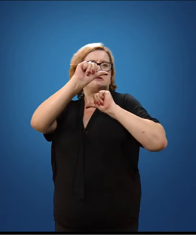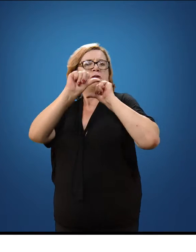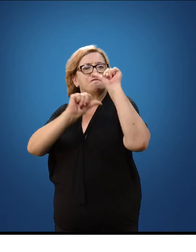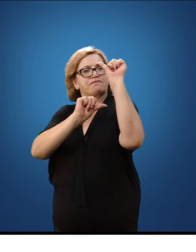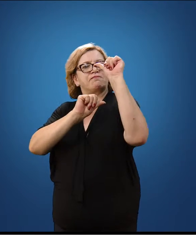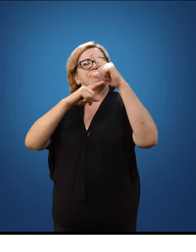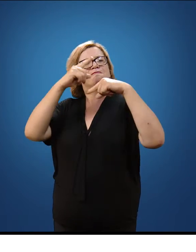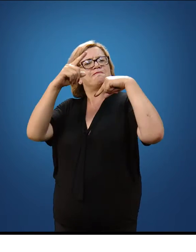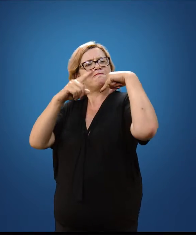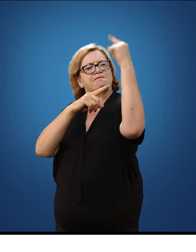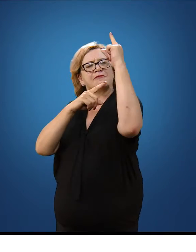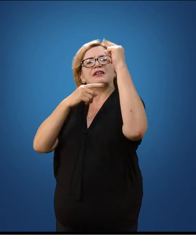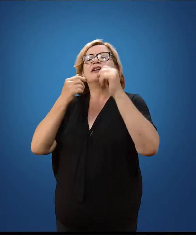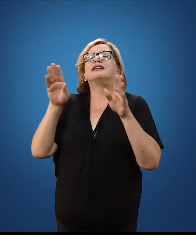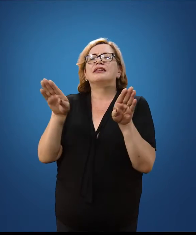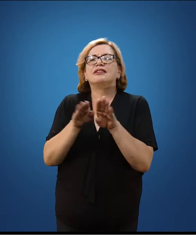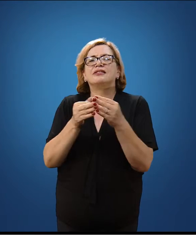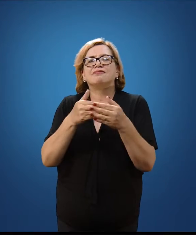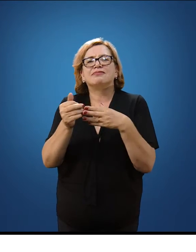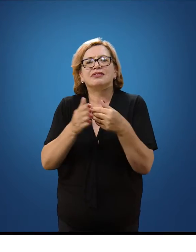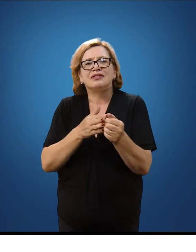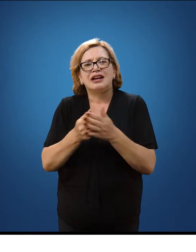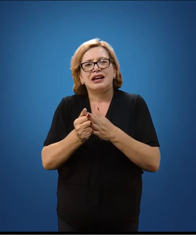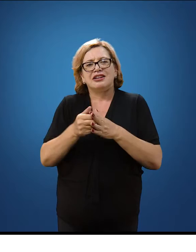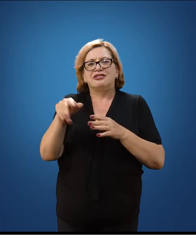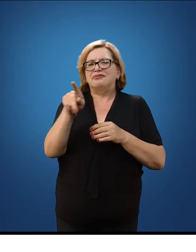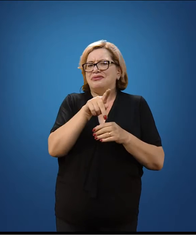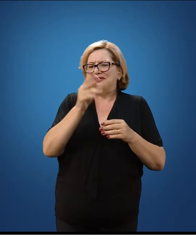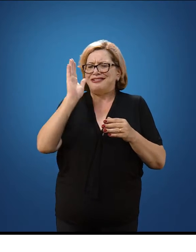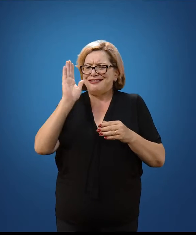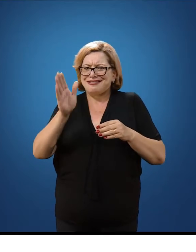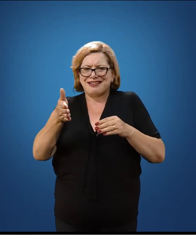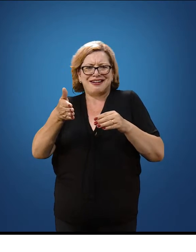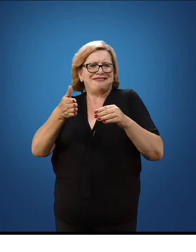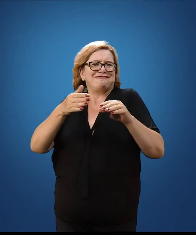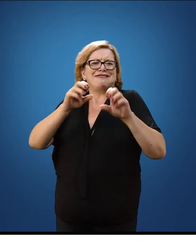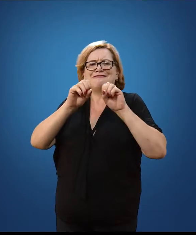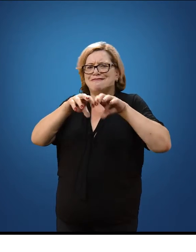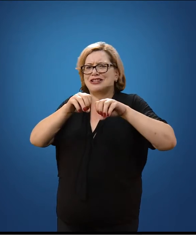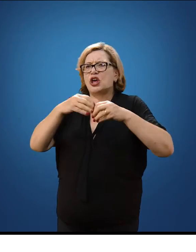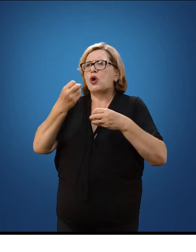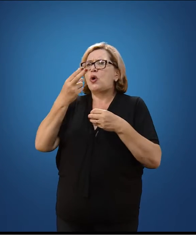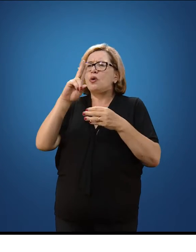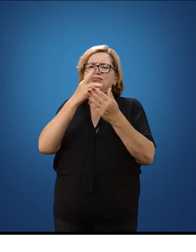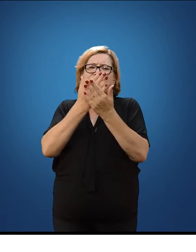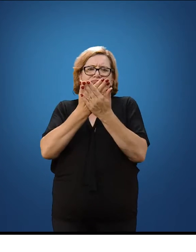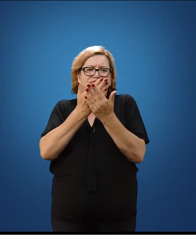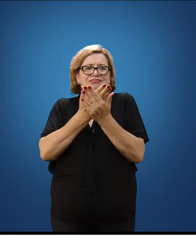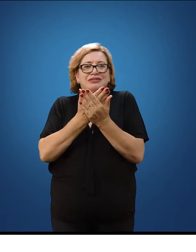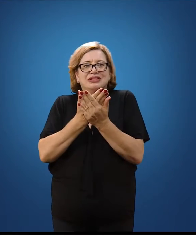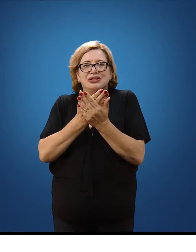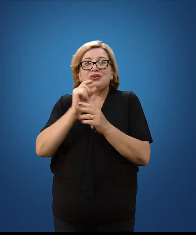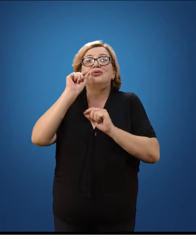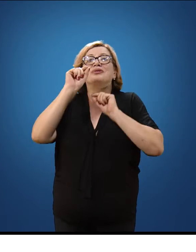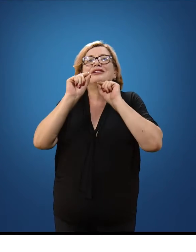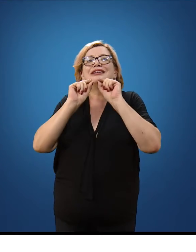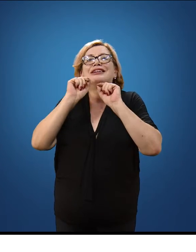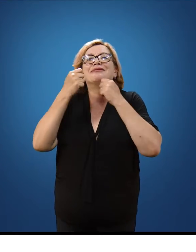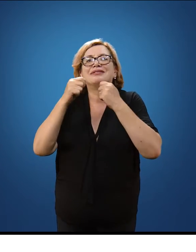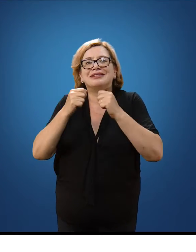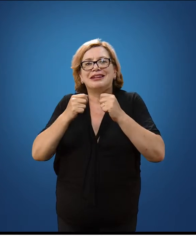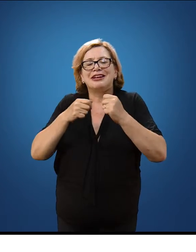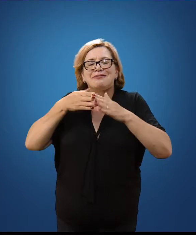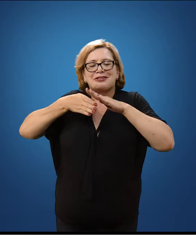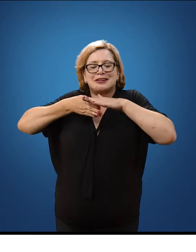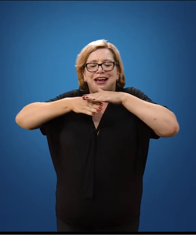tanto aqueles que estão nos cursos de formação, como aqueles que já estão em sala de aula, só tem um caminho, é se adaptar a